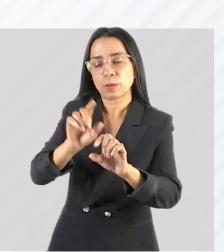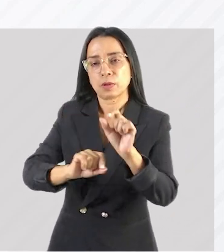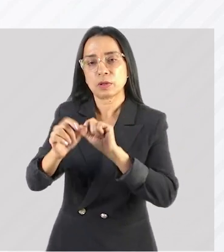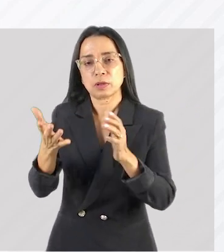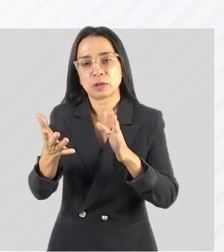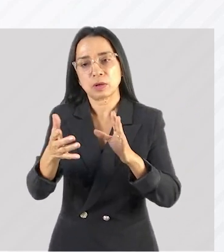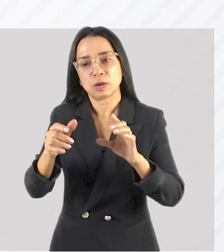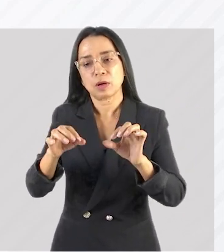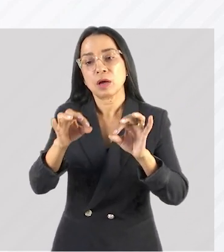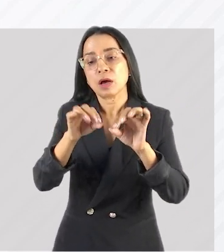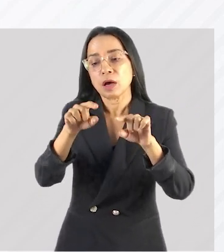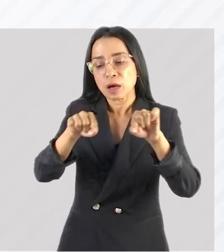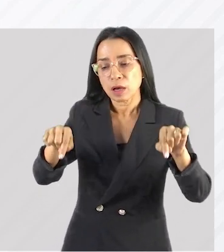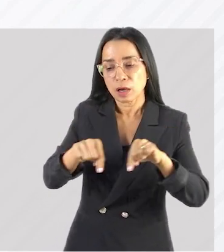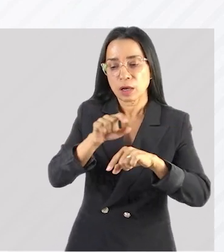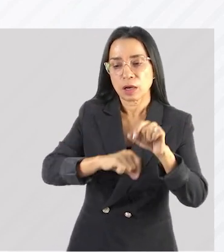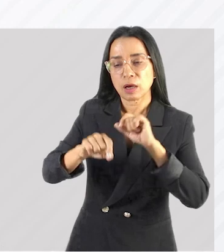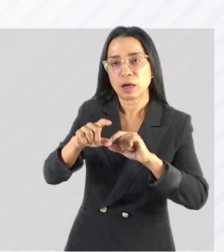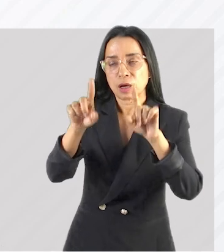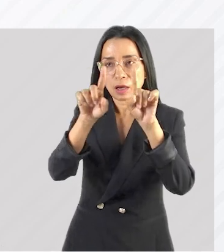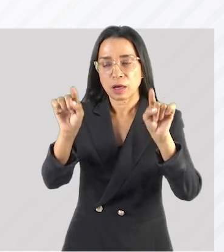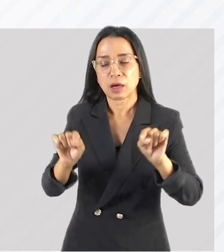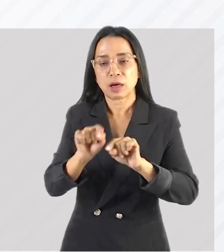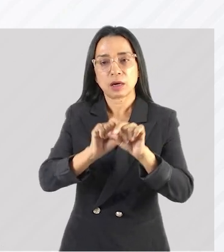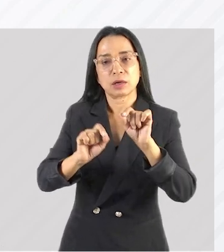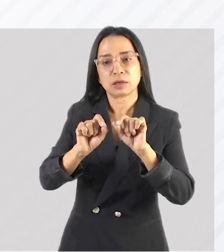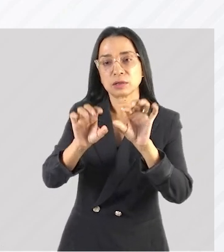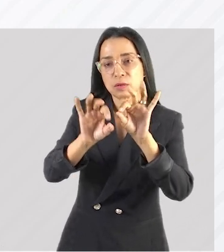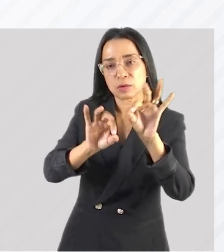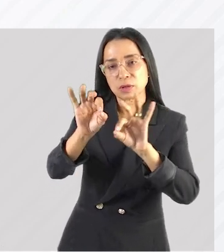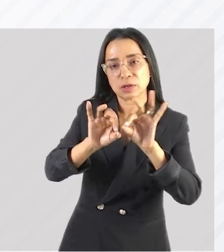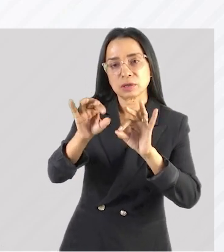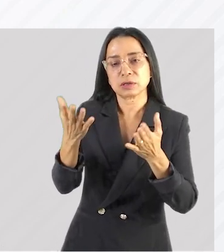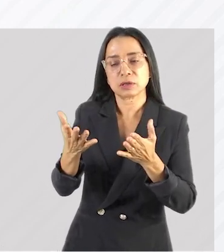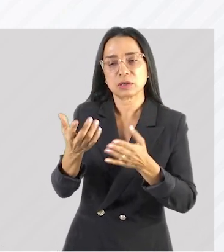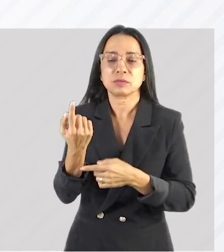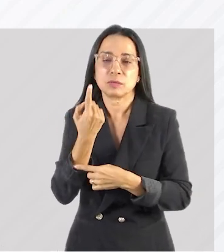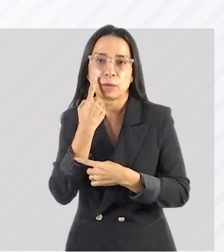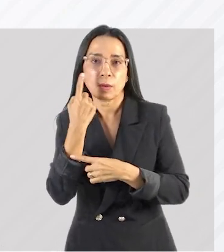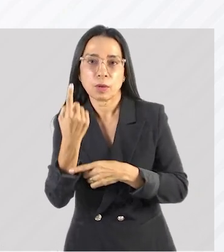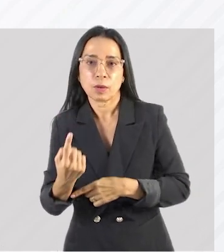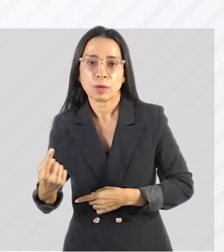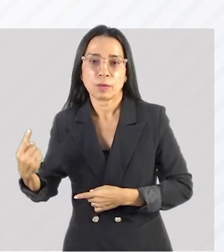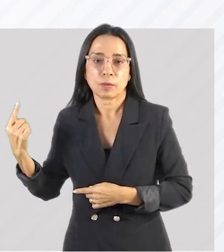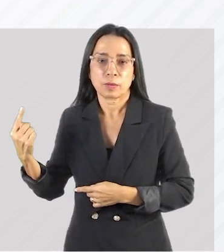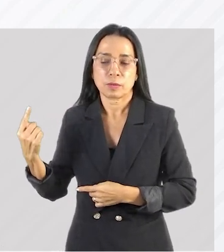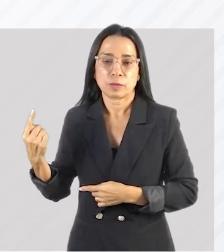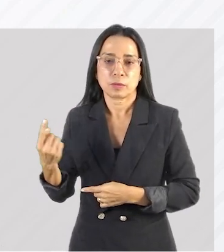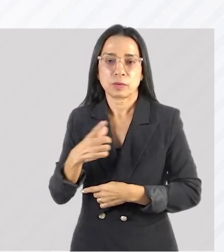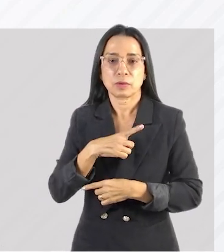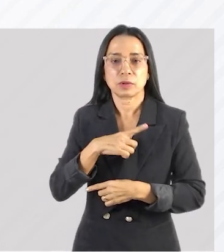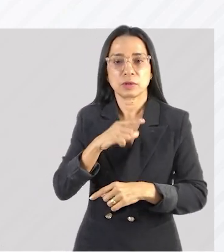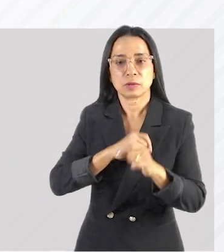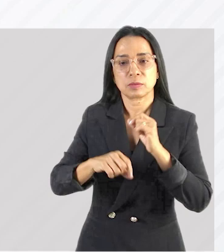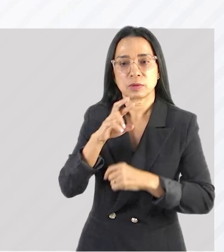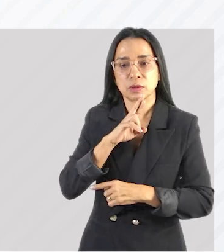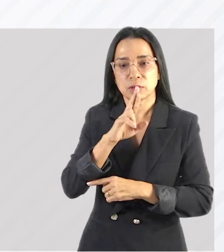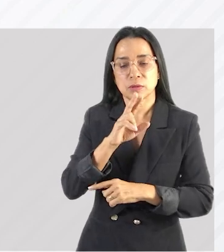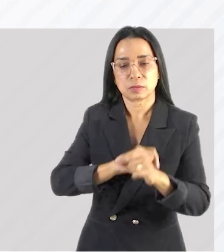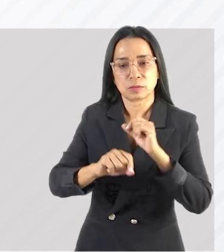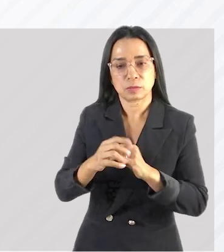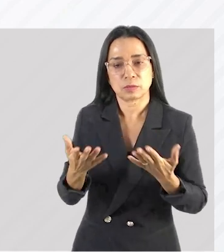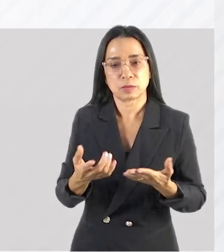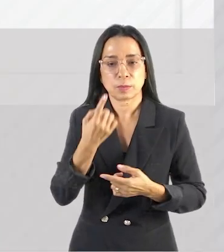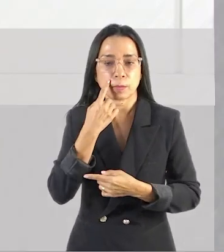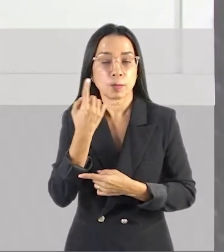área em metros quadrados a ser decorada é igual a... Use raiz de 3 igual a 1,7. Aí nós temos as opções. Turma,